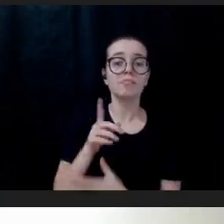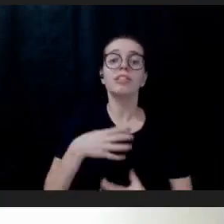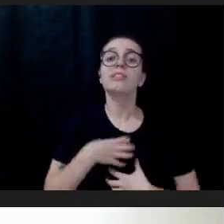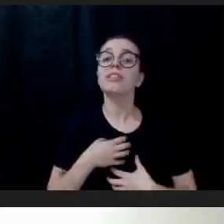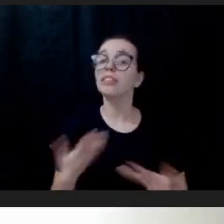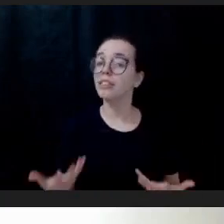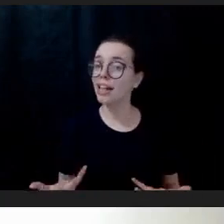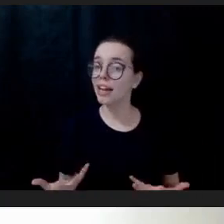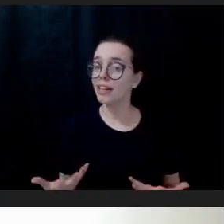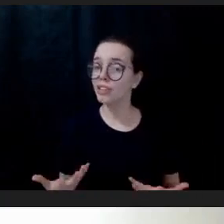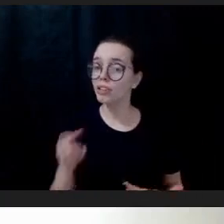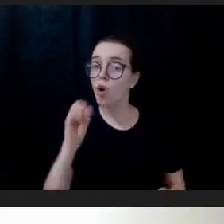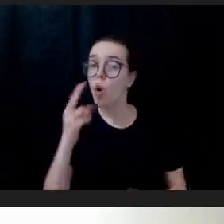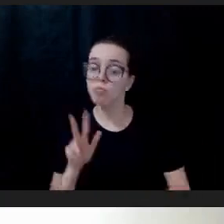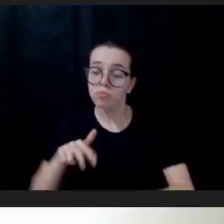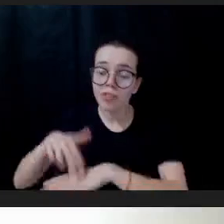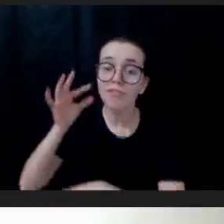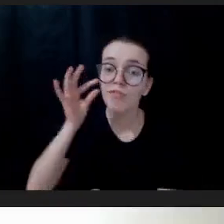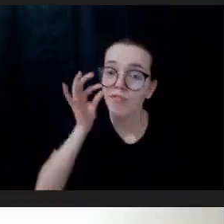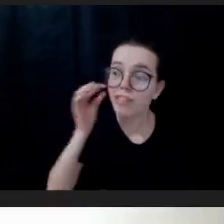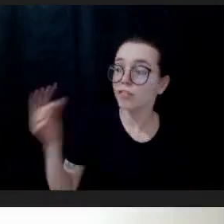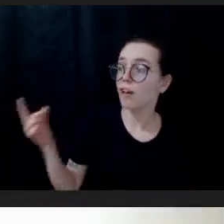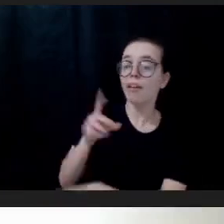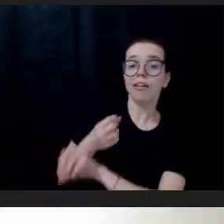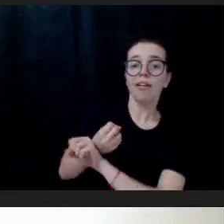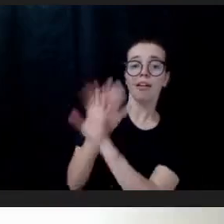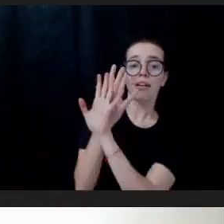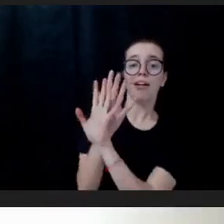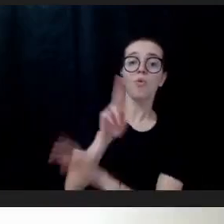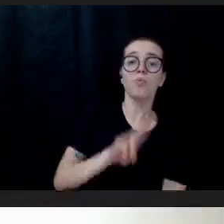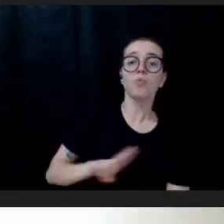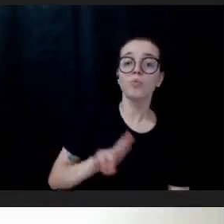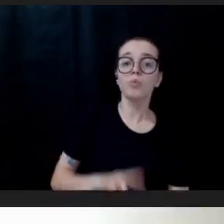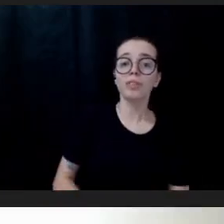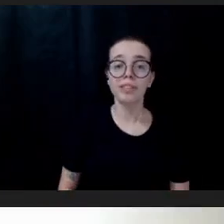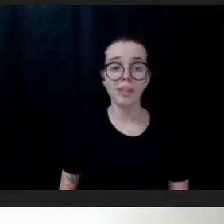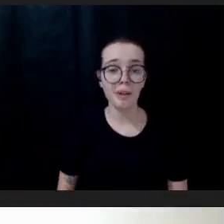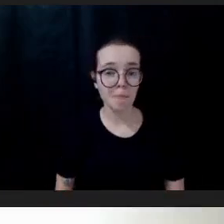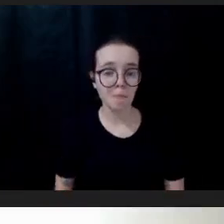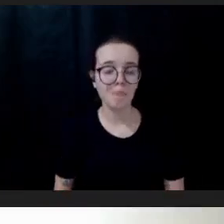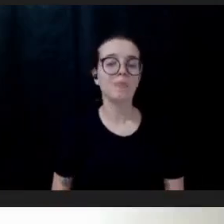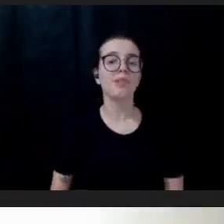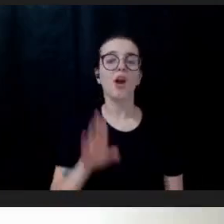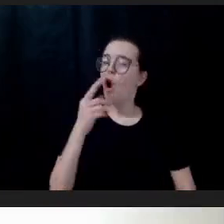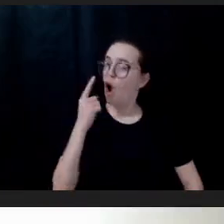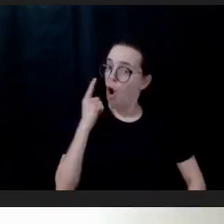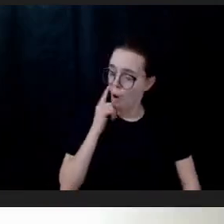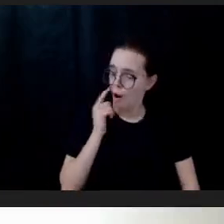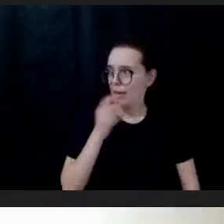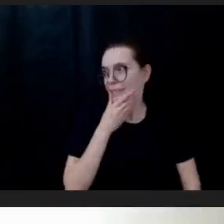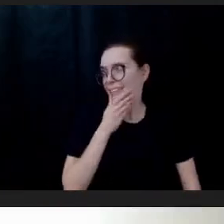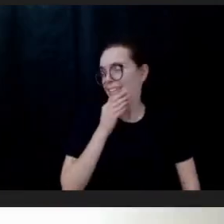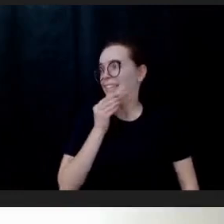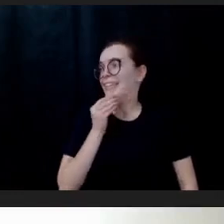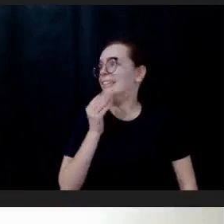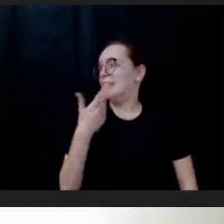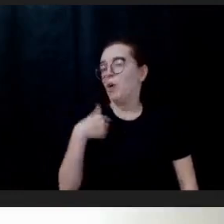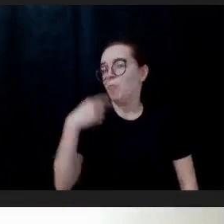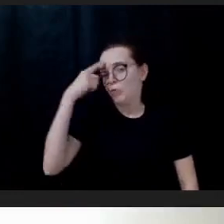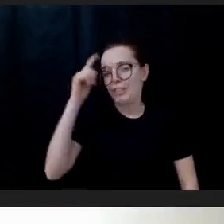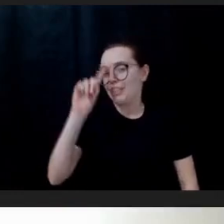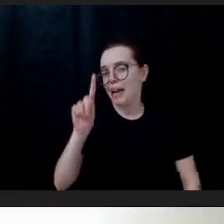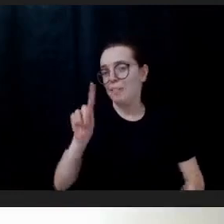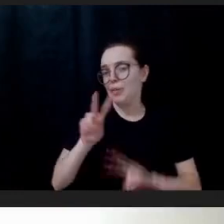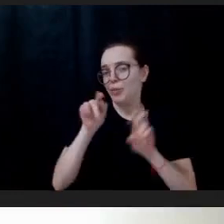uma colocação realmente. Eu não estava sabendo desse aplicativo. Eu não sei se ele já é